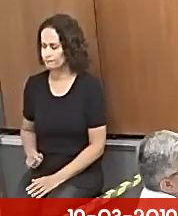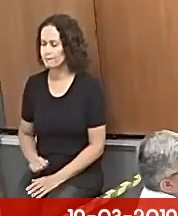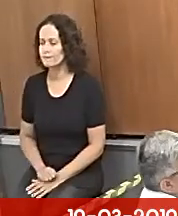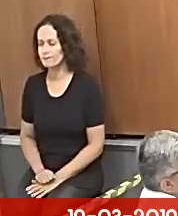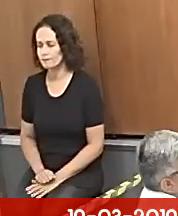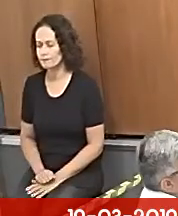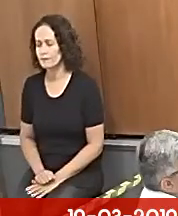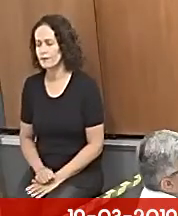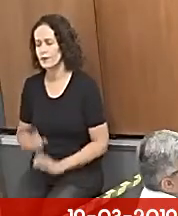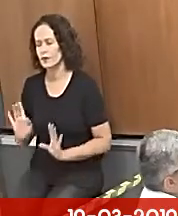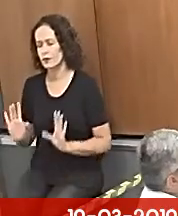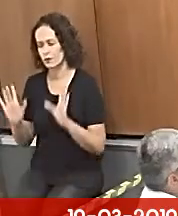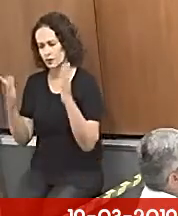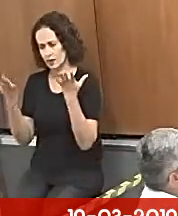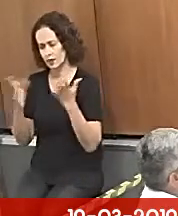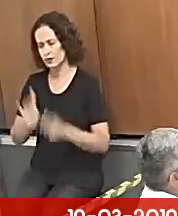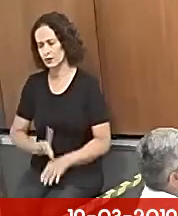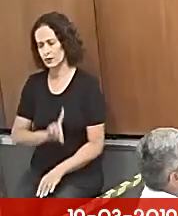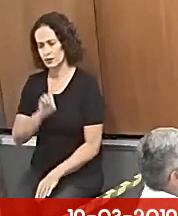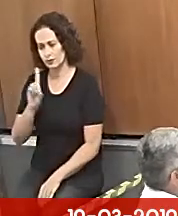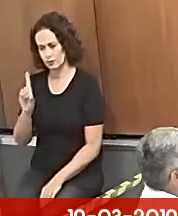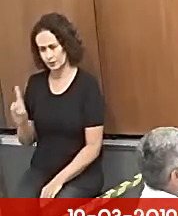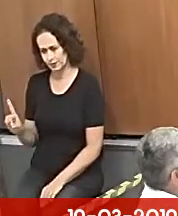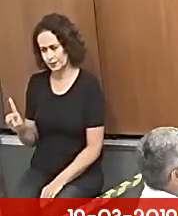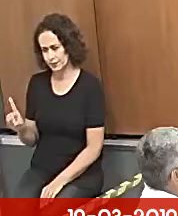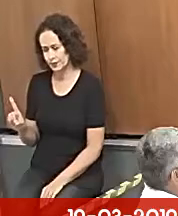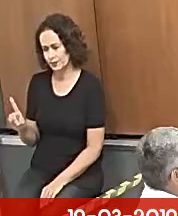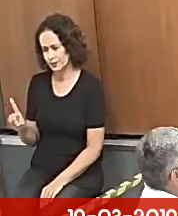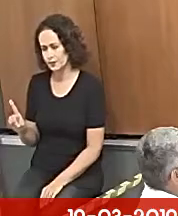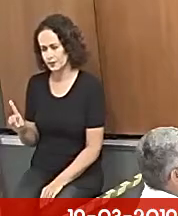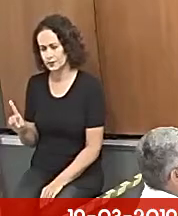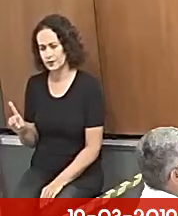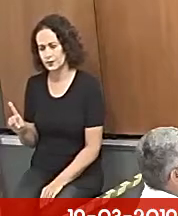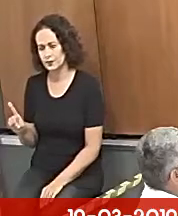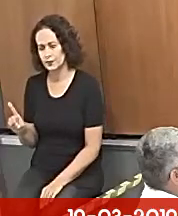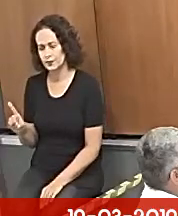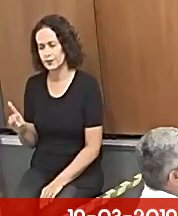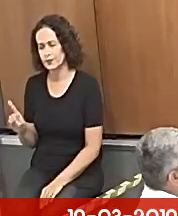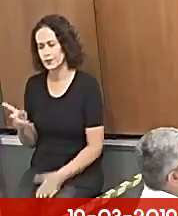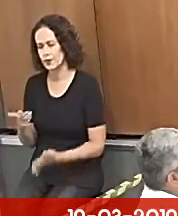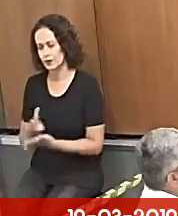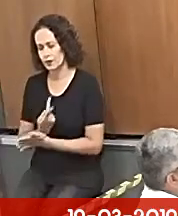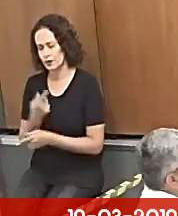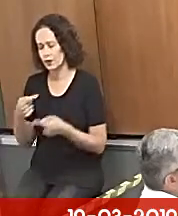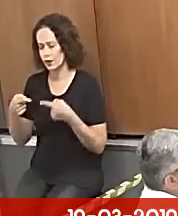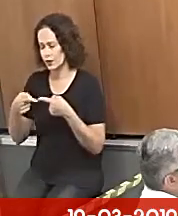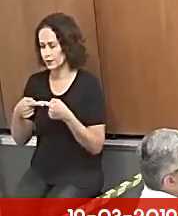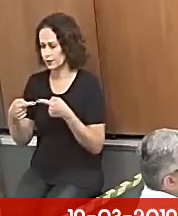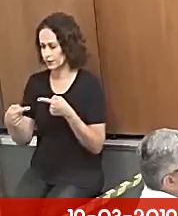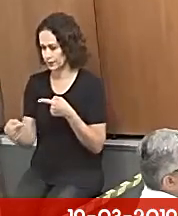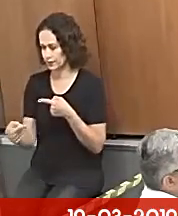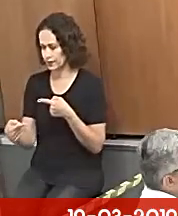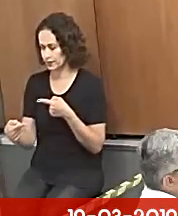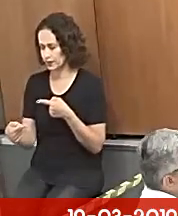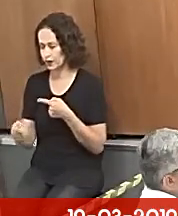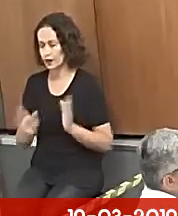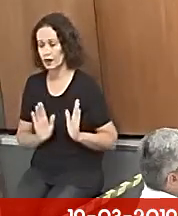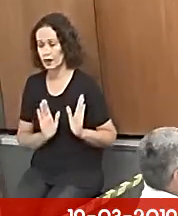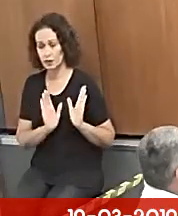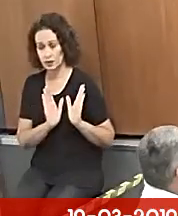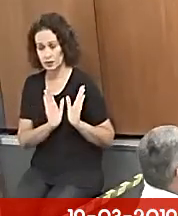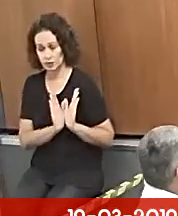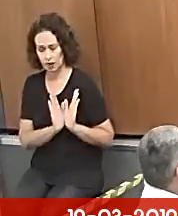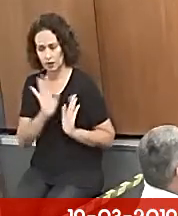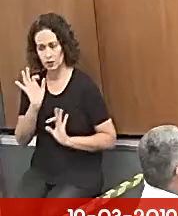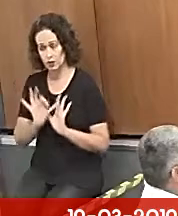tempestividade da data né que será realizada já a semana que vem as apaes elas se